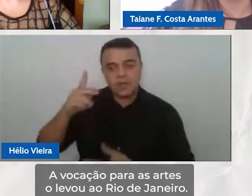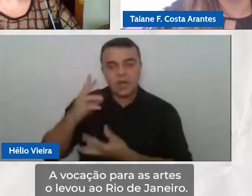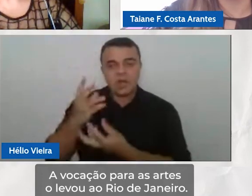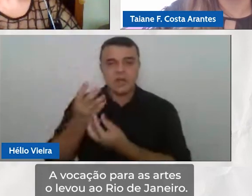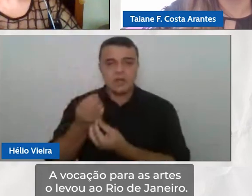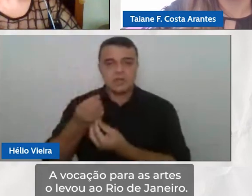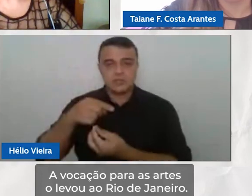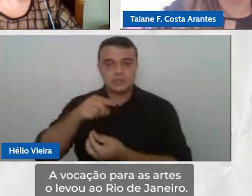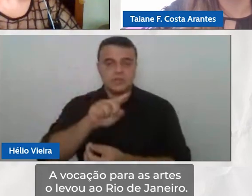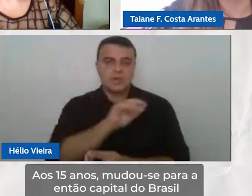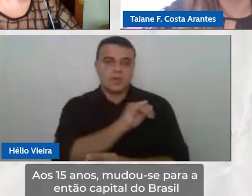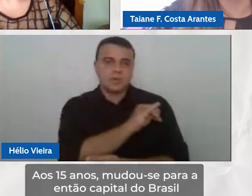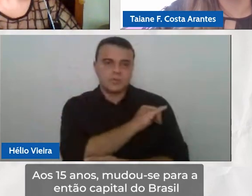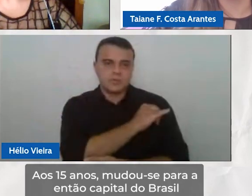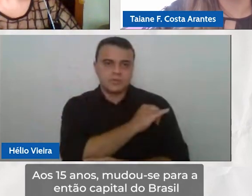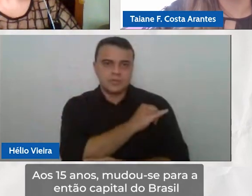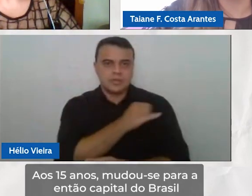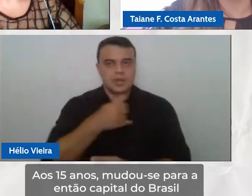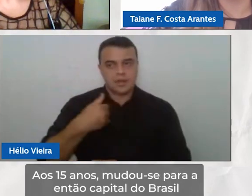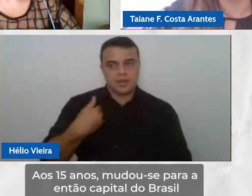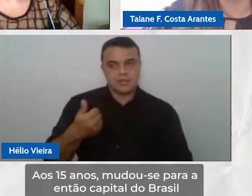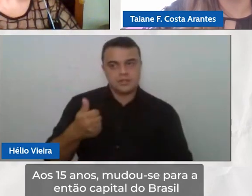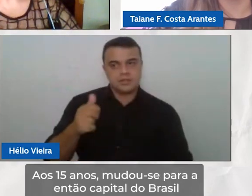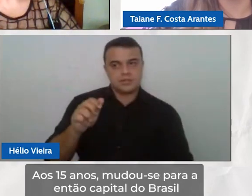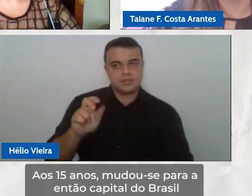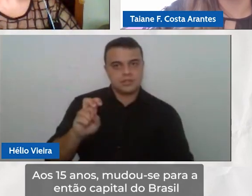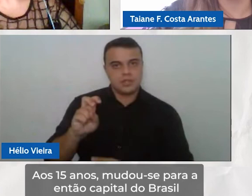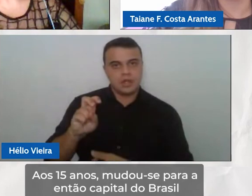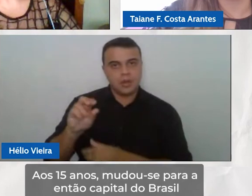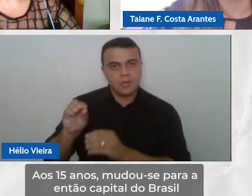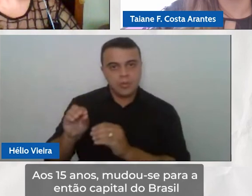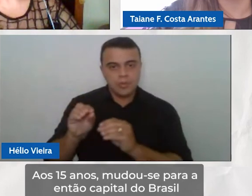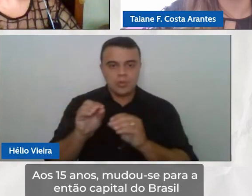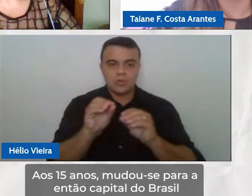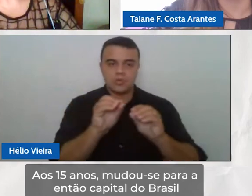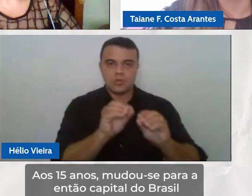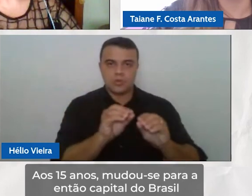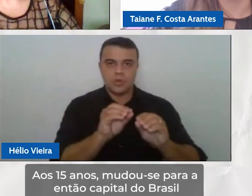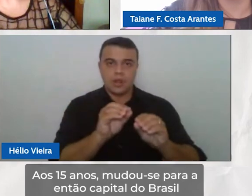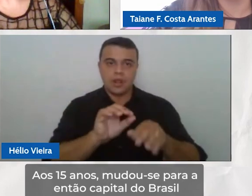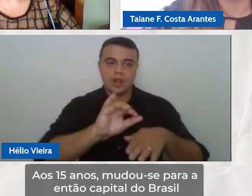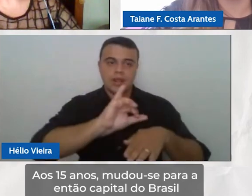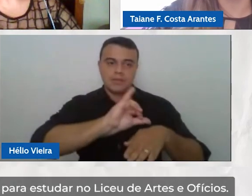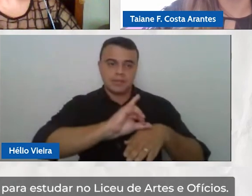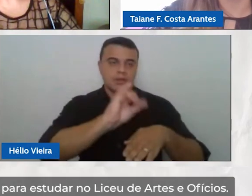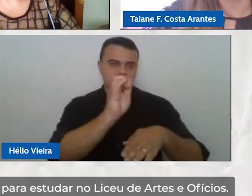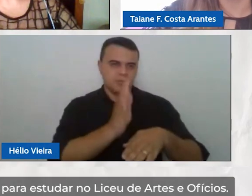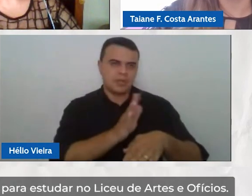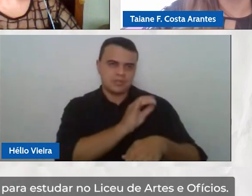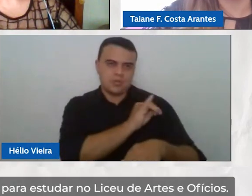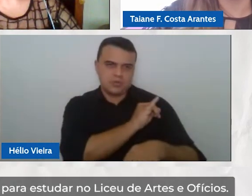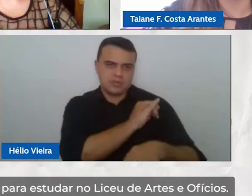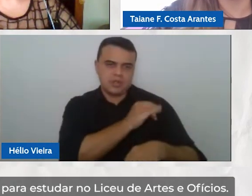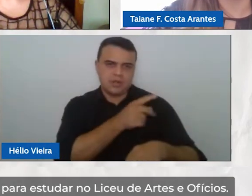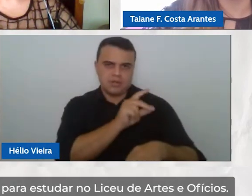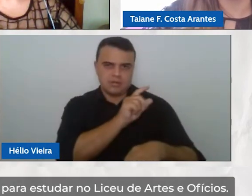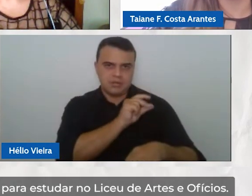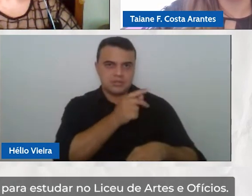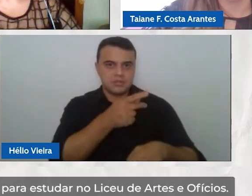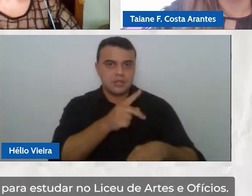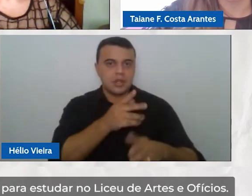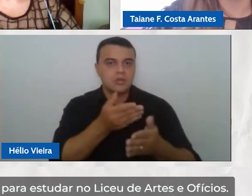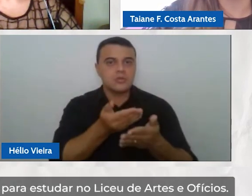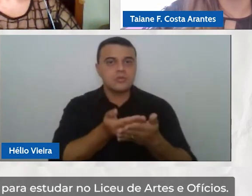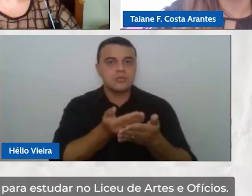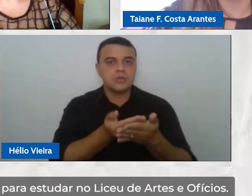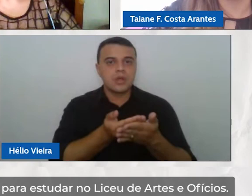Rio de Janeiro. Aos 15 anos, mudou-se para então a capital do Brasil para estudar no